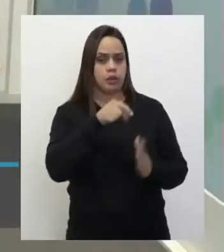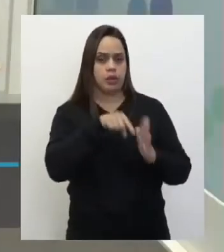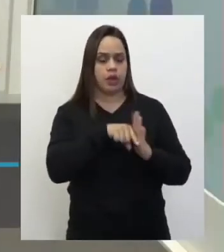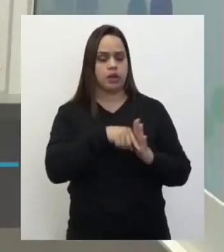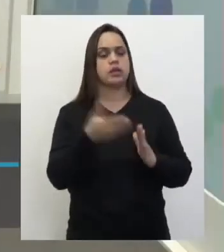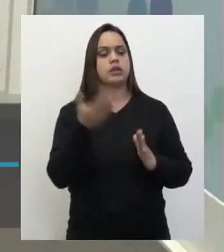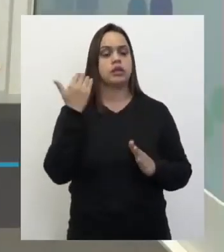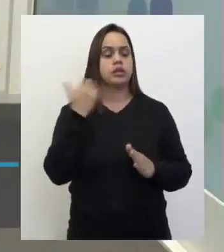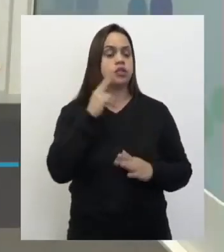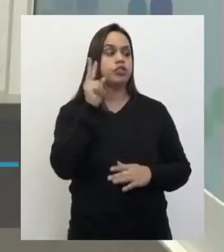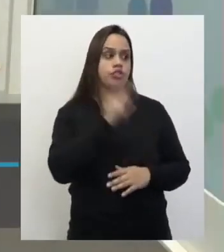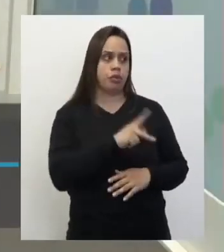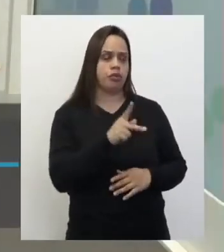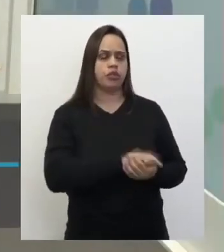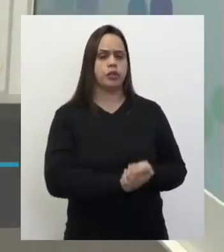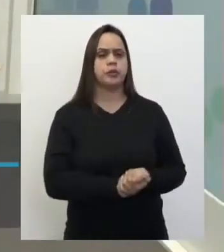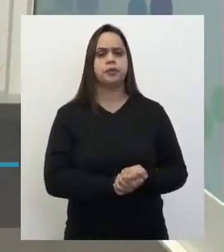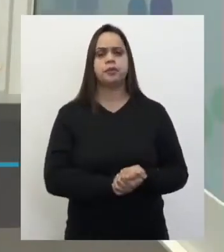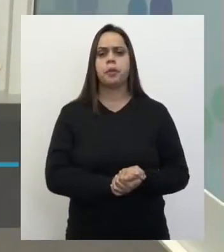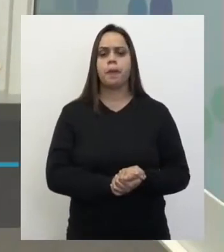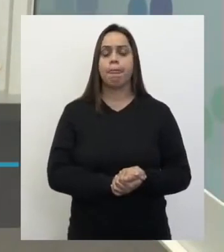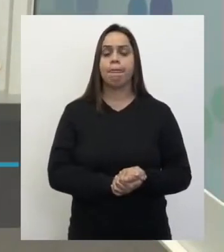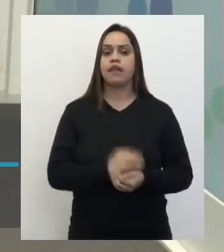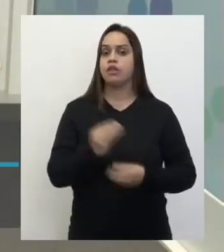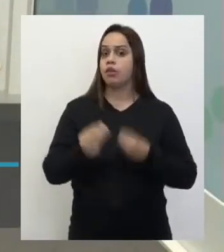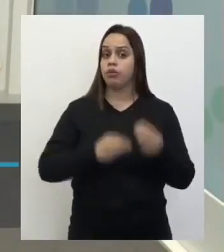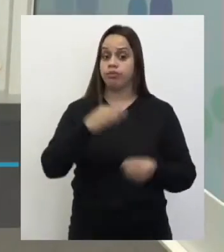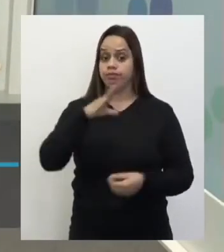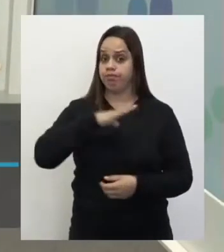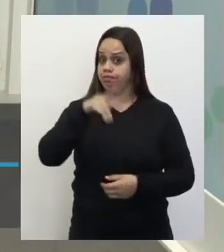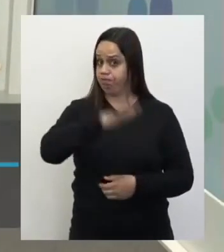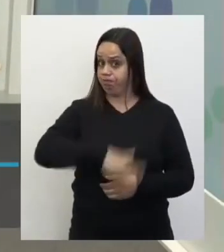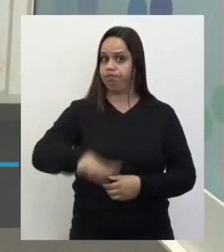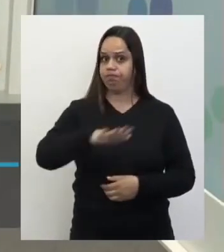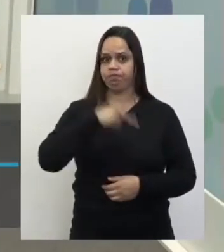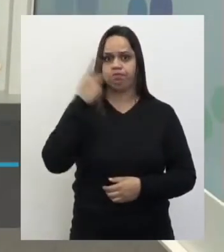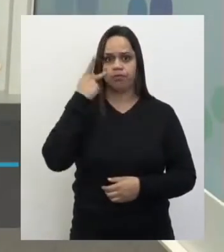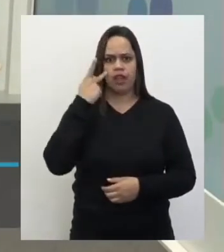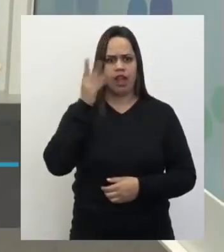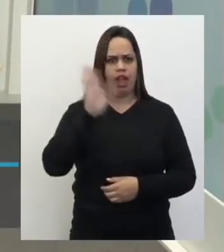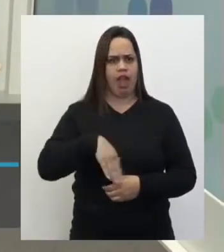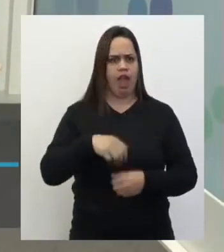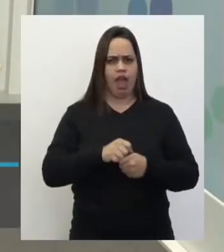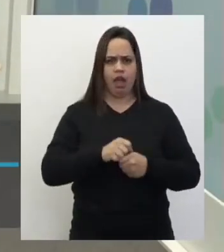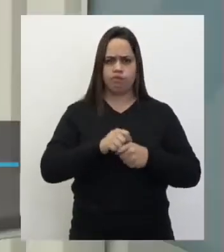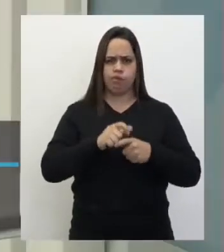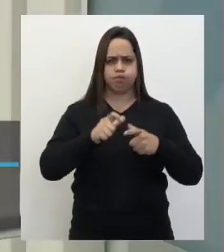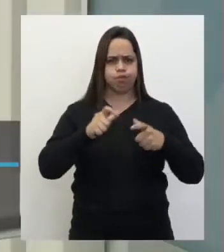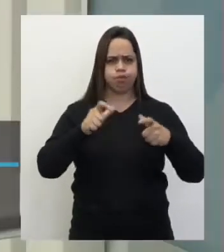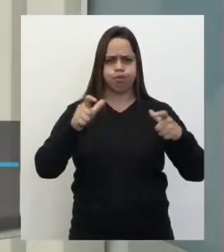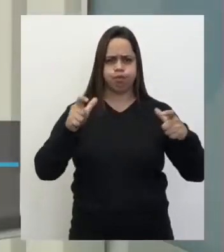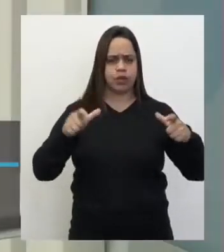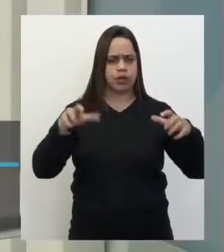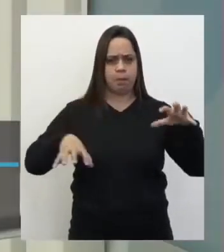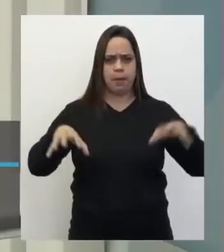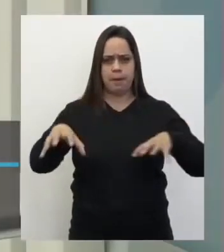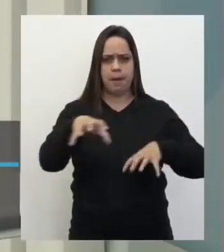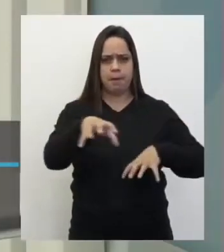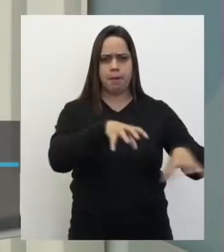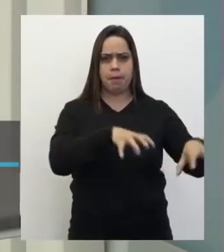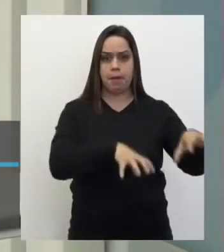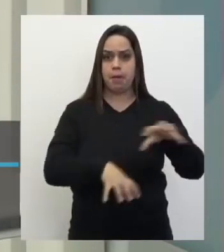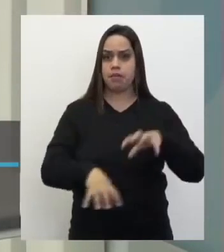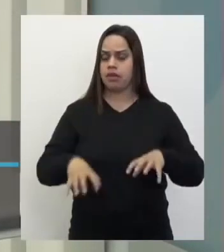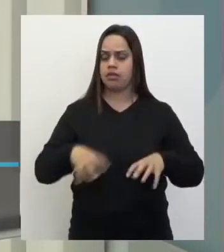esses dias, de que como a cidade de São Paulo, né, ela é tão extensa, tem tantos bairros, né, tantas